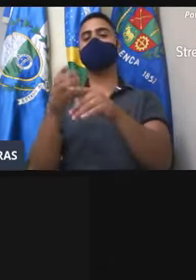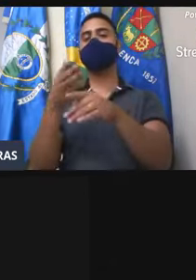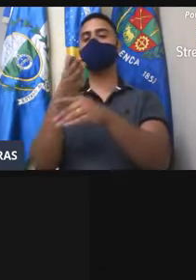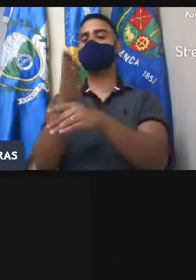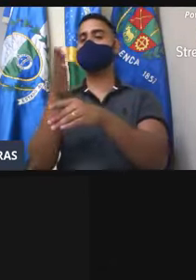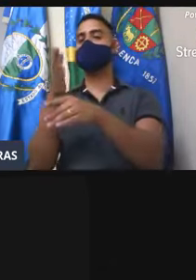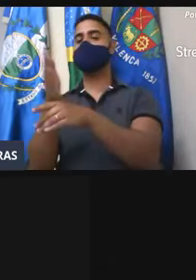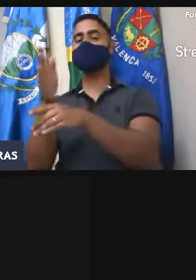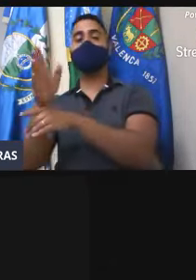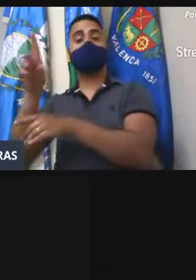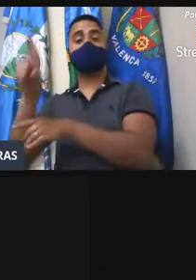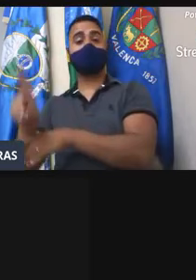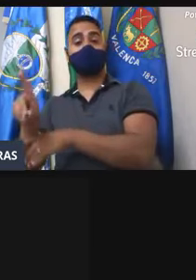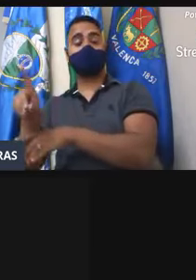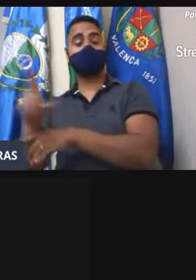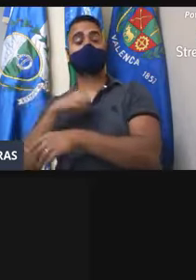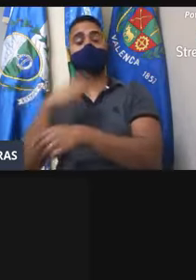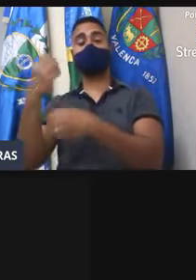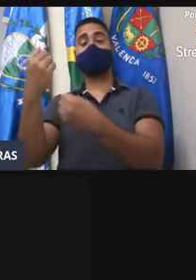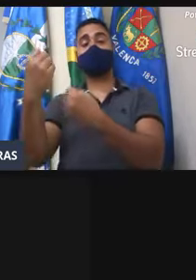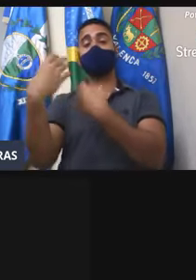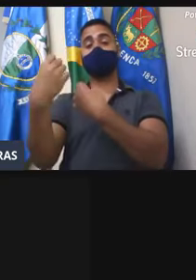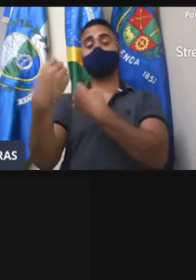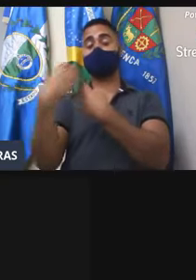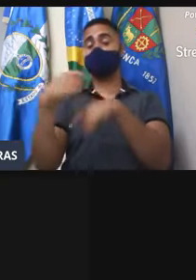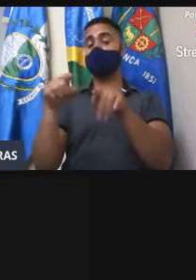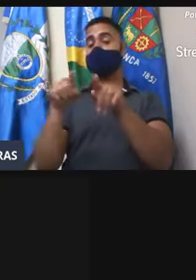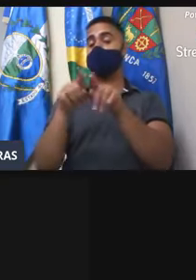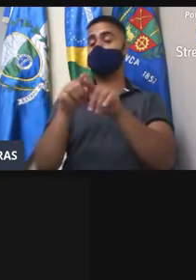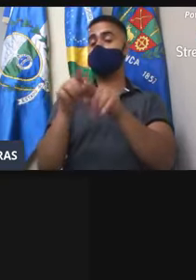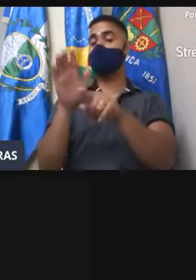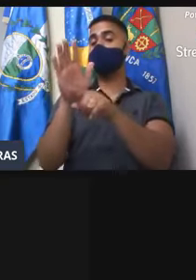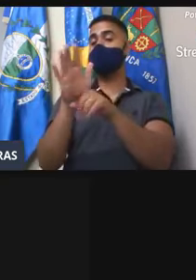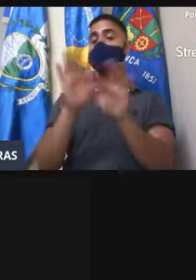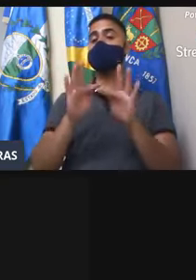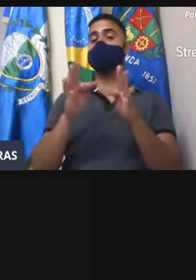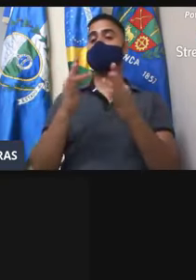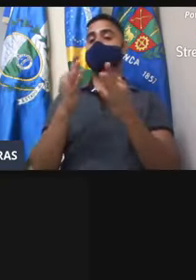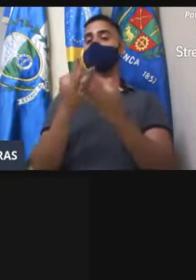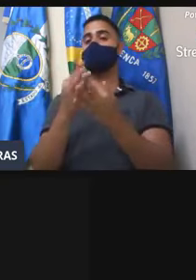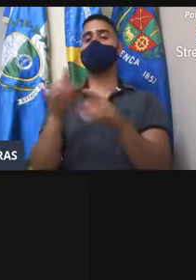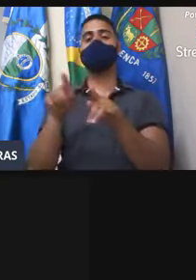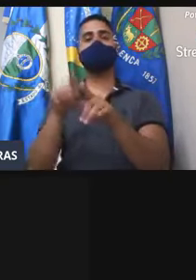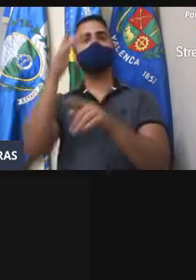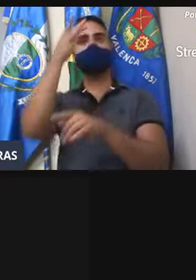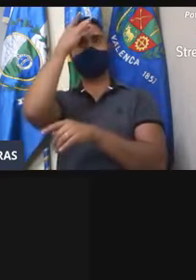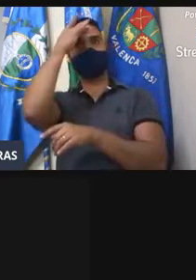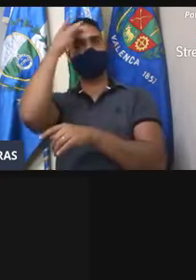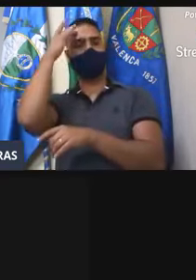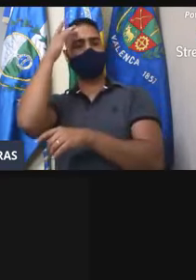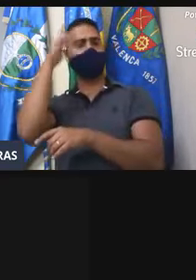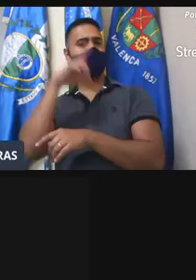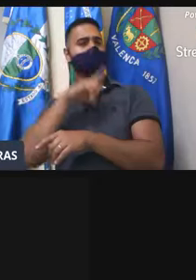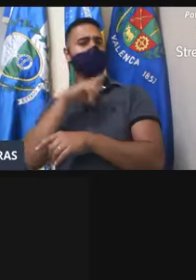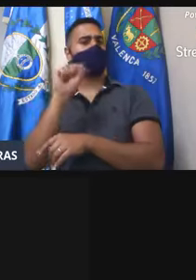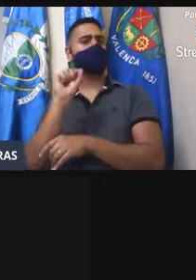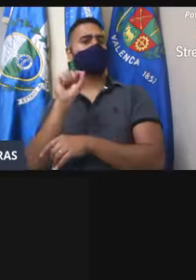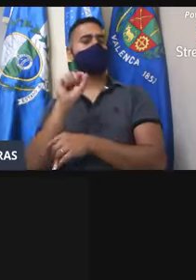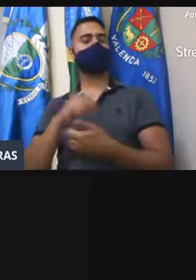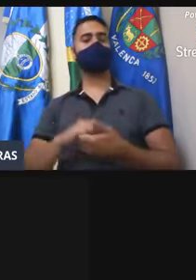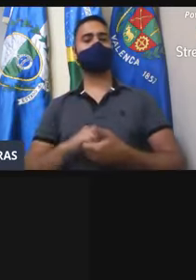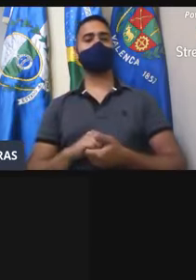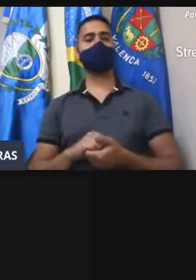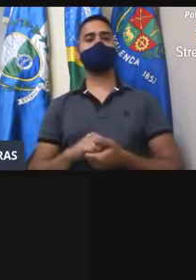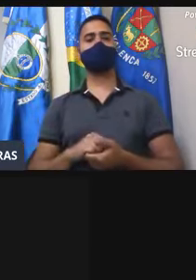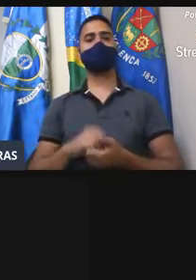sociais, orientação e acompanhamento às famílias e indivíduos que estejam passando por